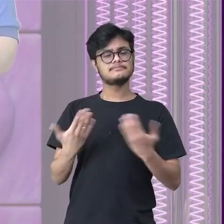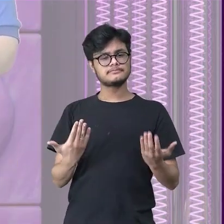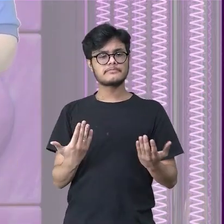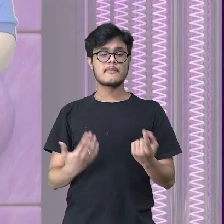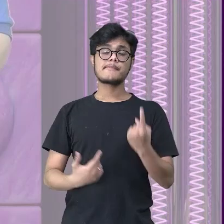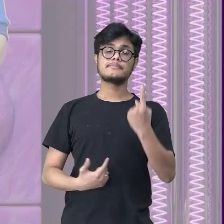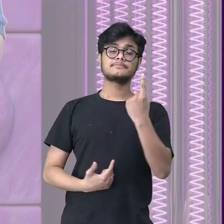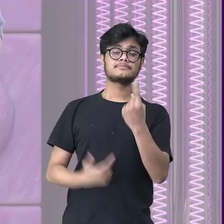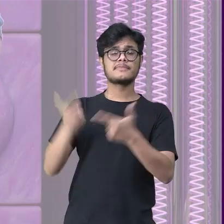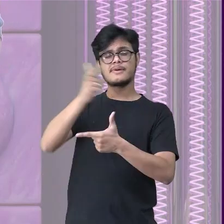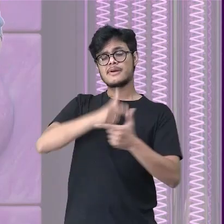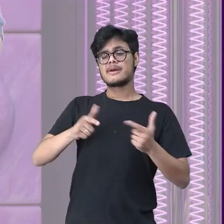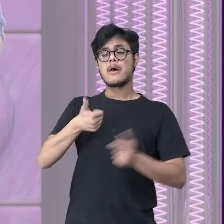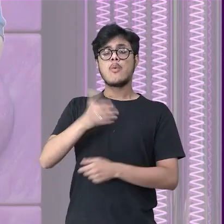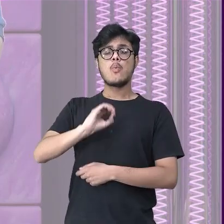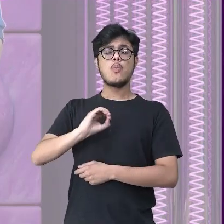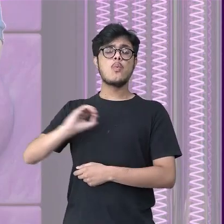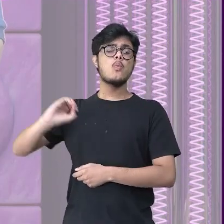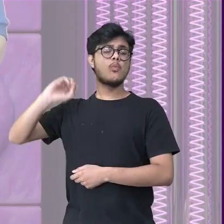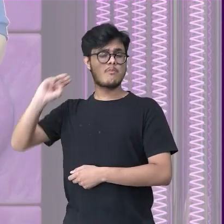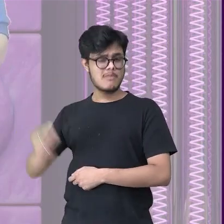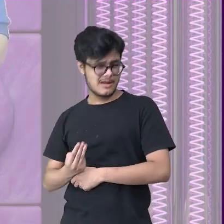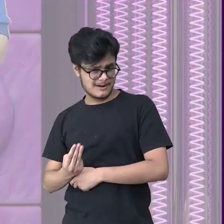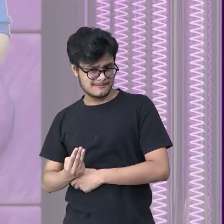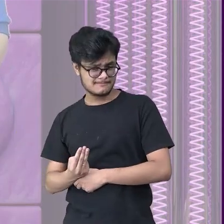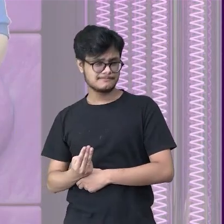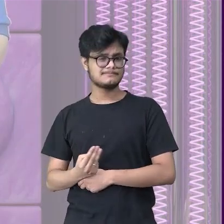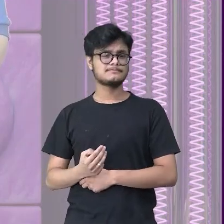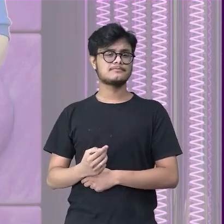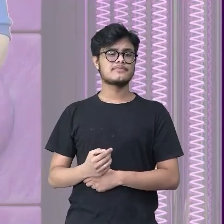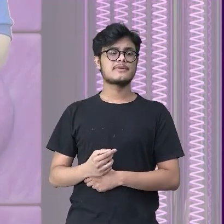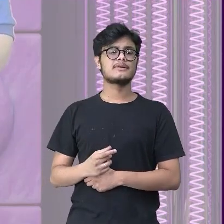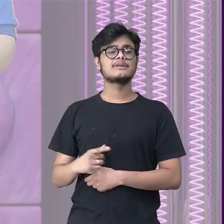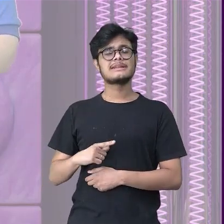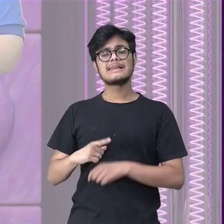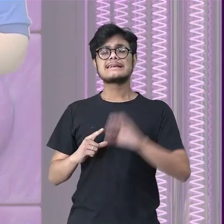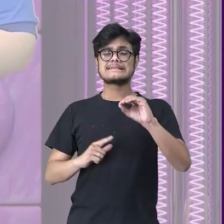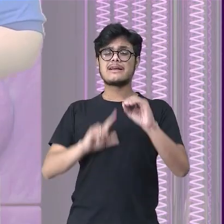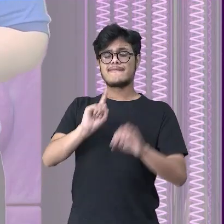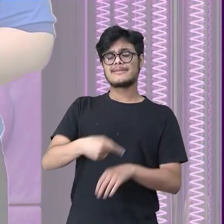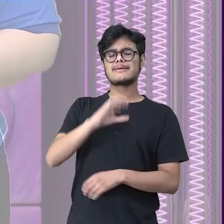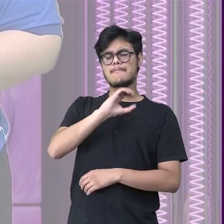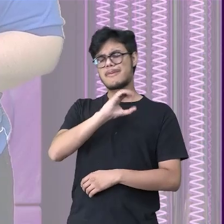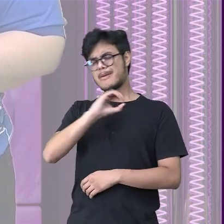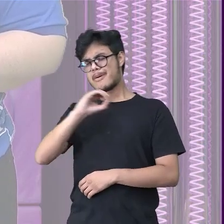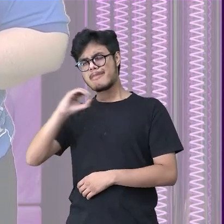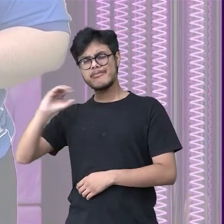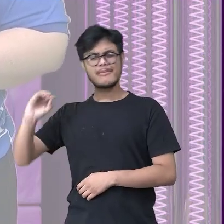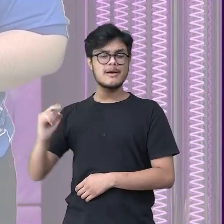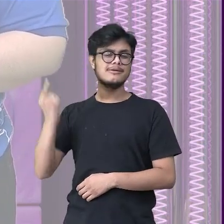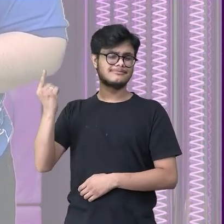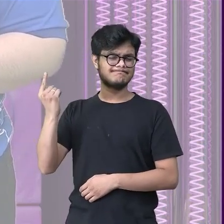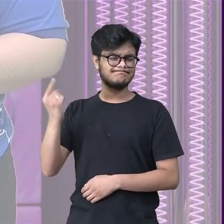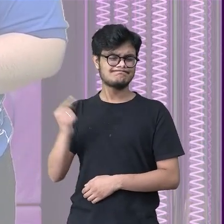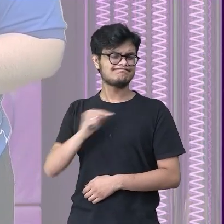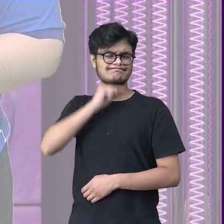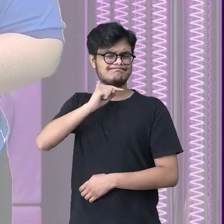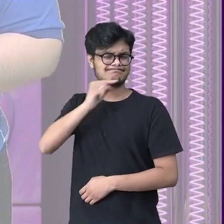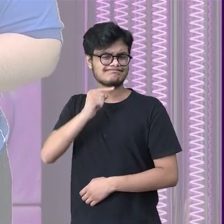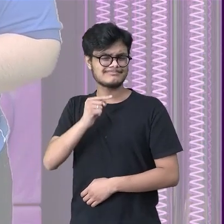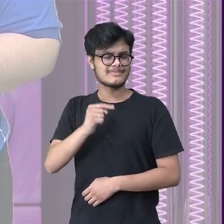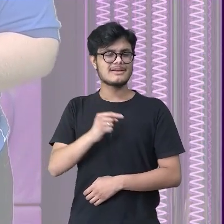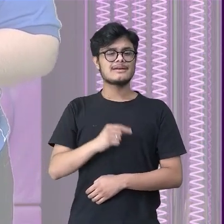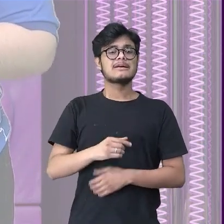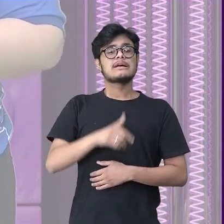1 milhão, vai dar igual aqui a 1 milionésimo de milímetros, né? Que se a gente escrever em notação científica, vai ser